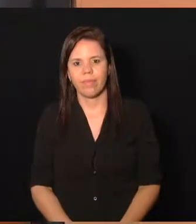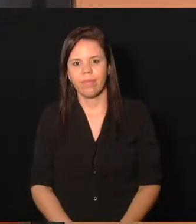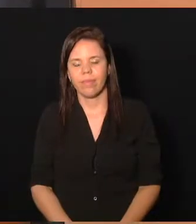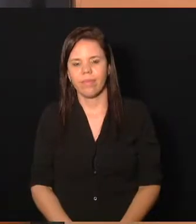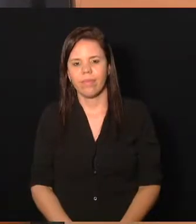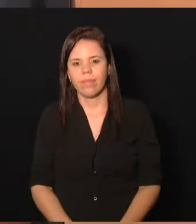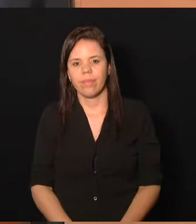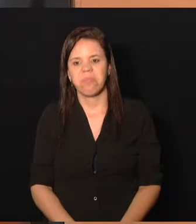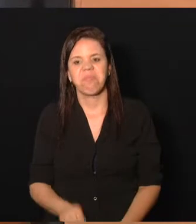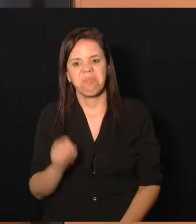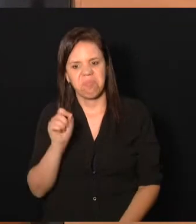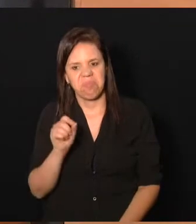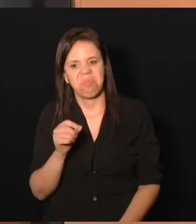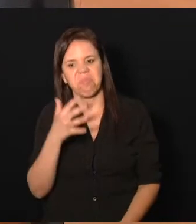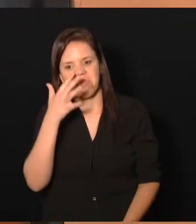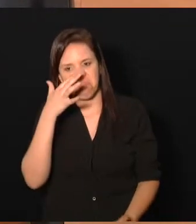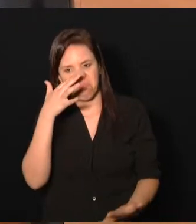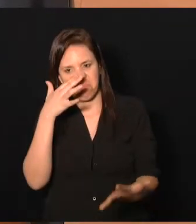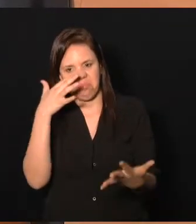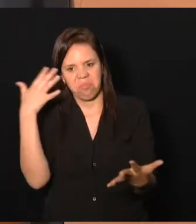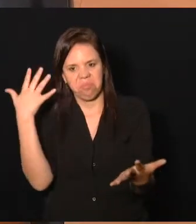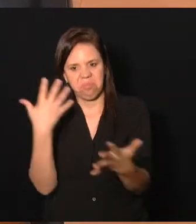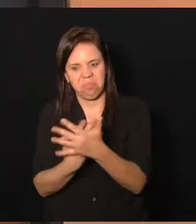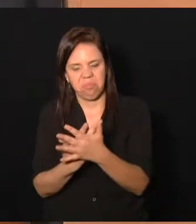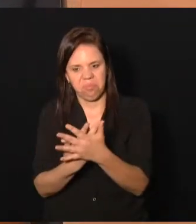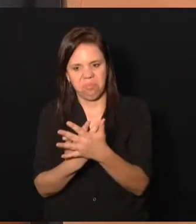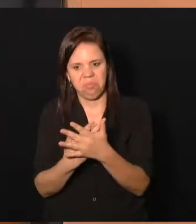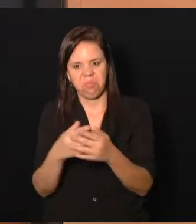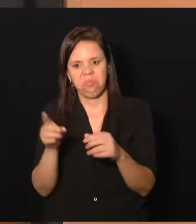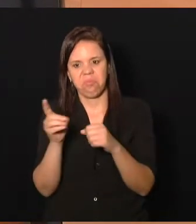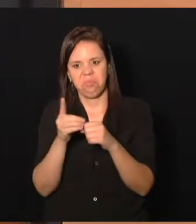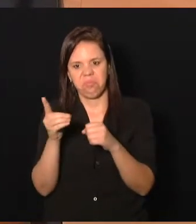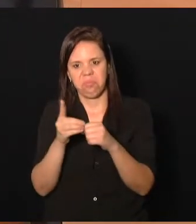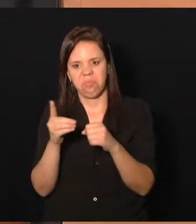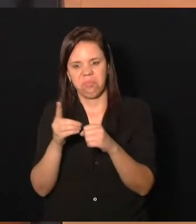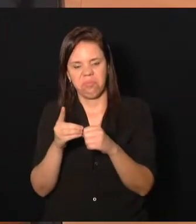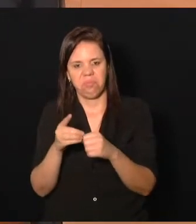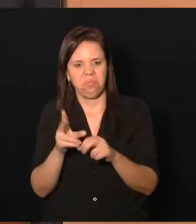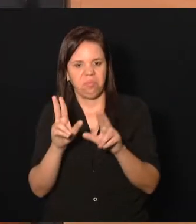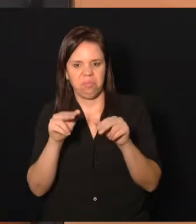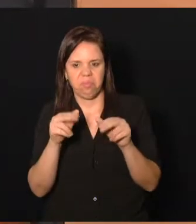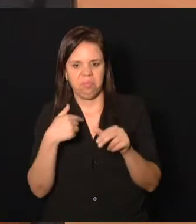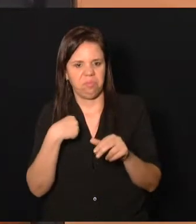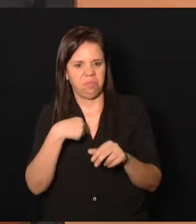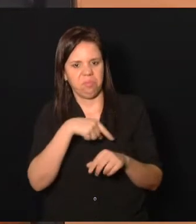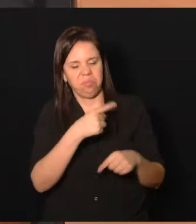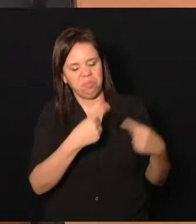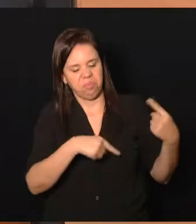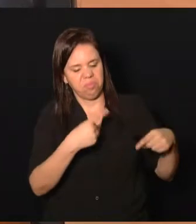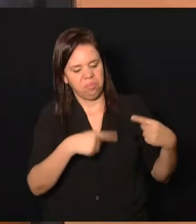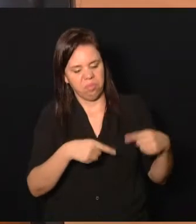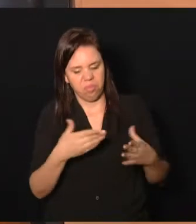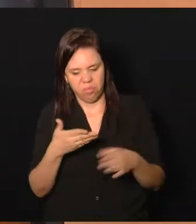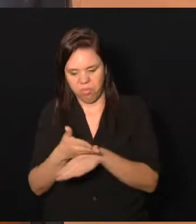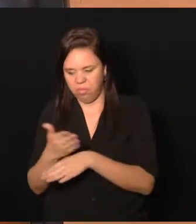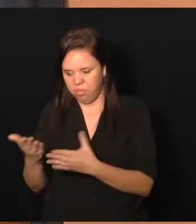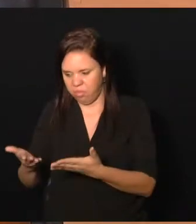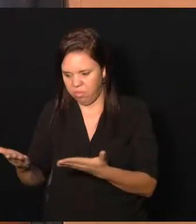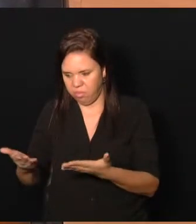Que rapaz, hein? Doutor, eu nunca fui político, eu entrei agora